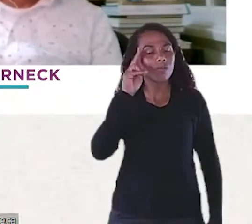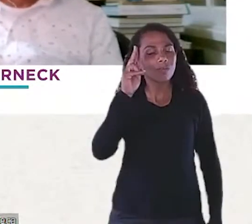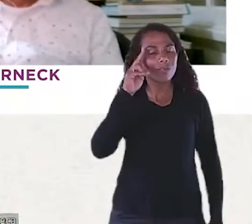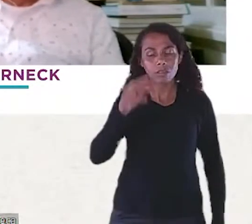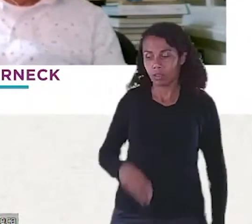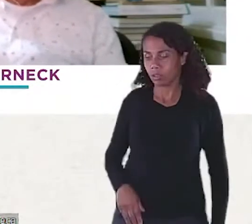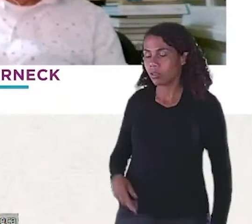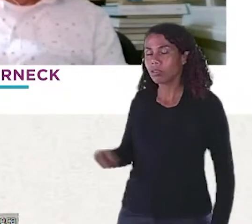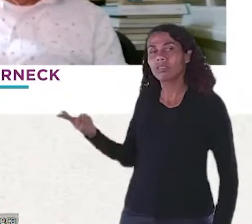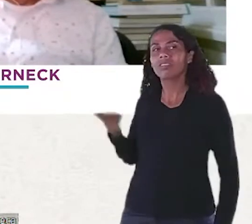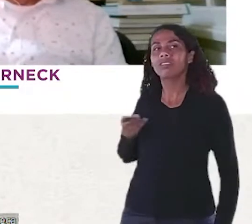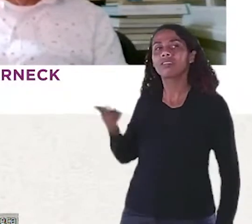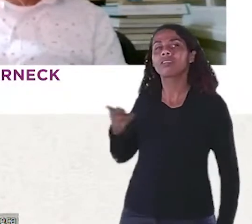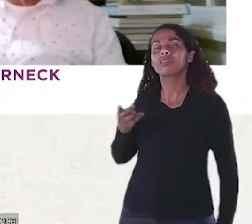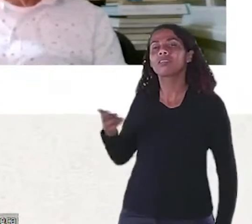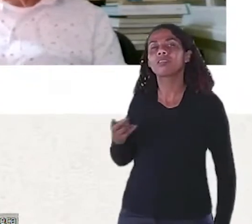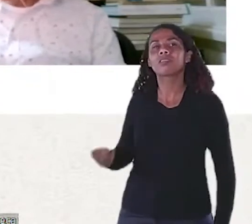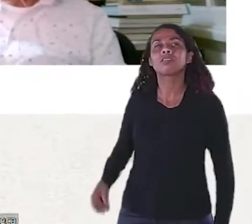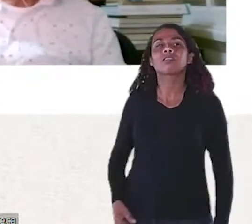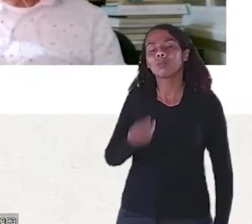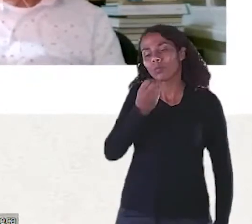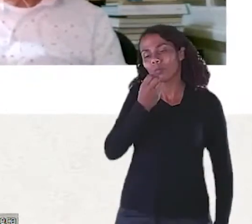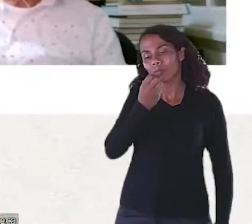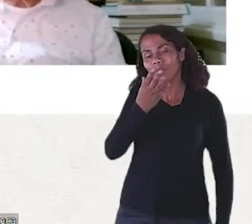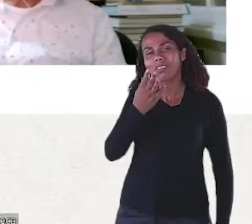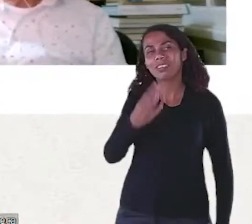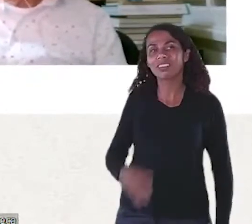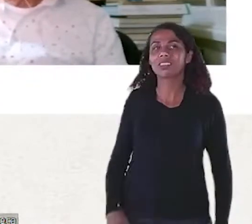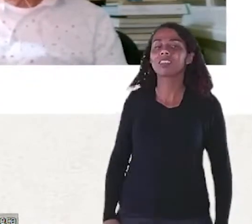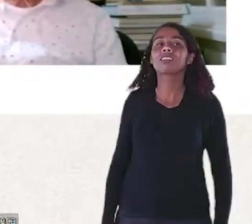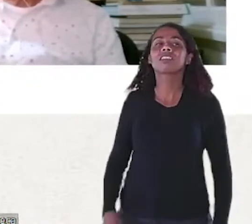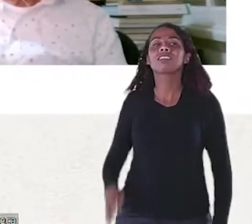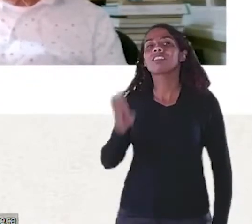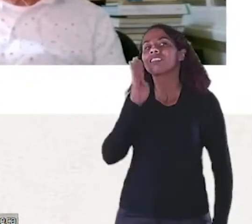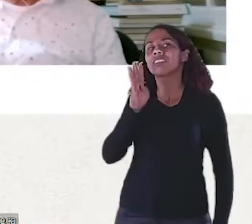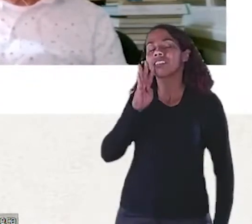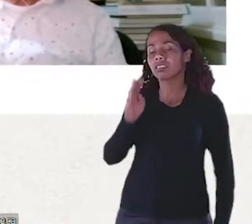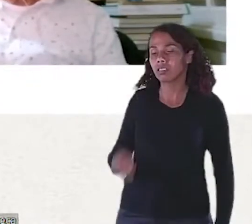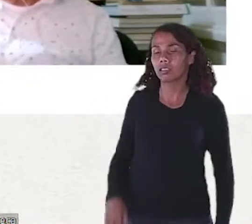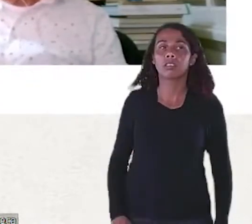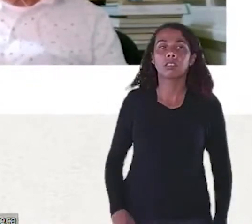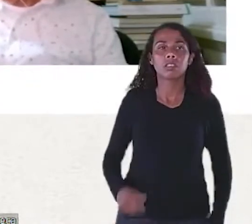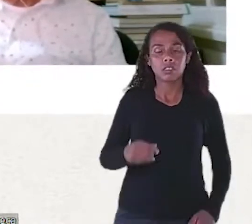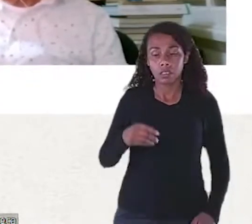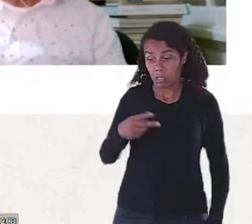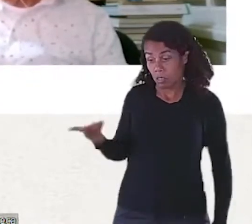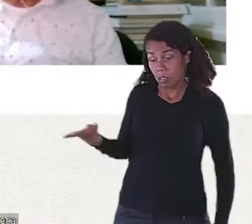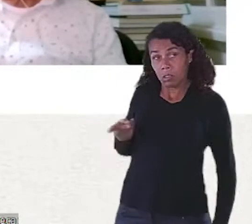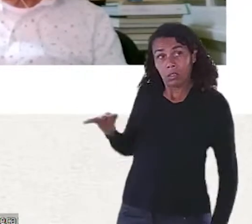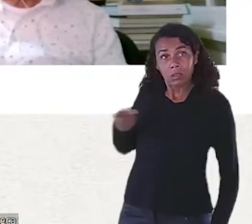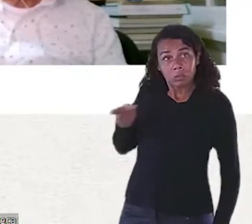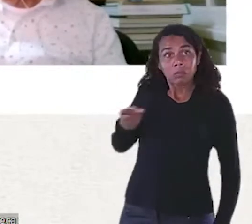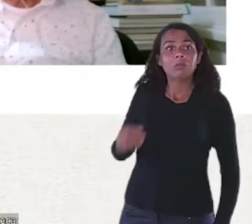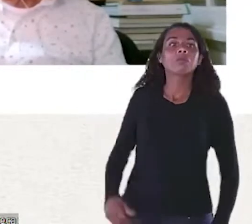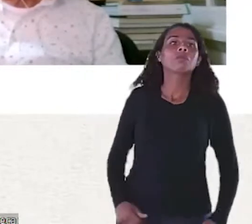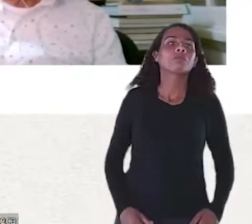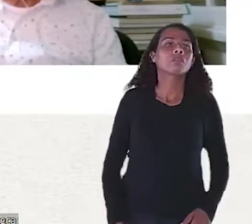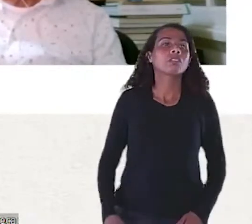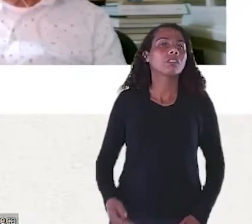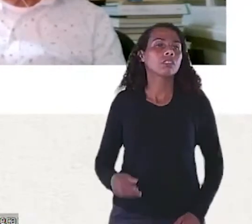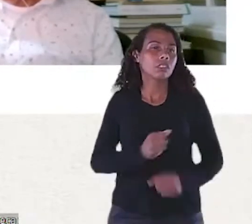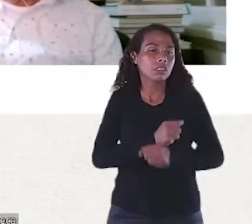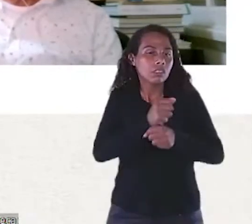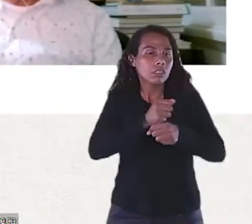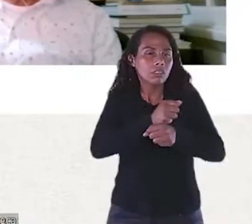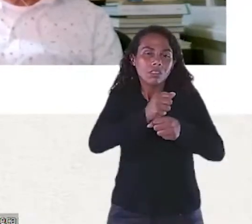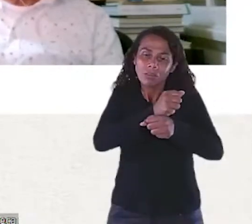Pampulha. Esse desatino, 92, não corresponde com o tempo que a gente se conhece. A gente se conhece ali desde 87,